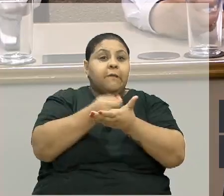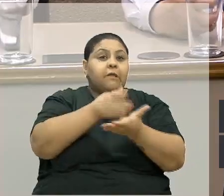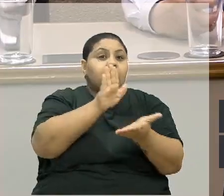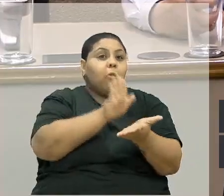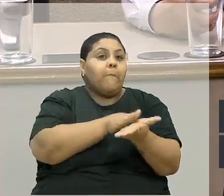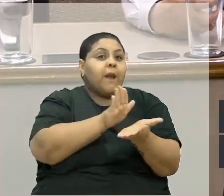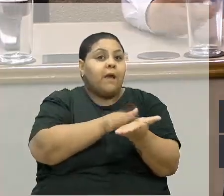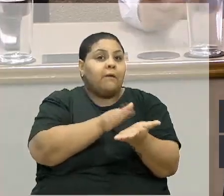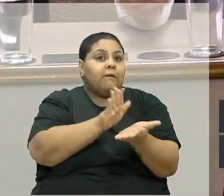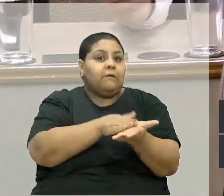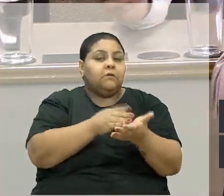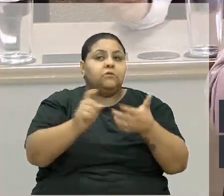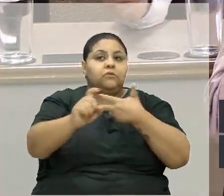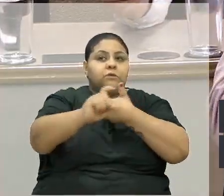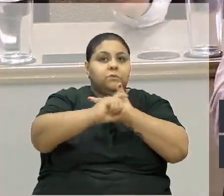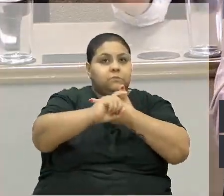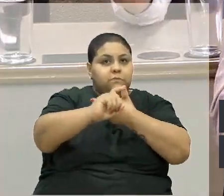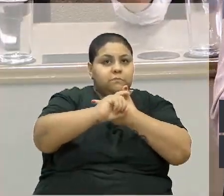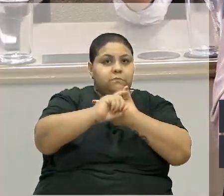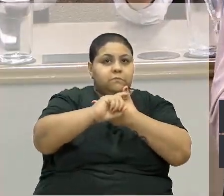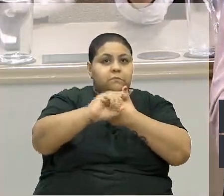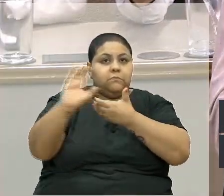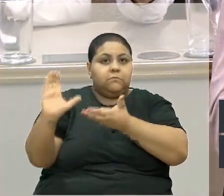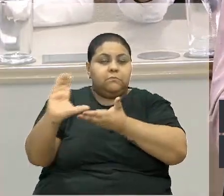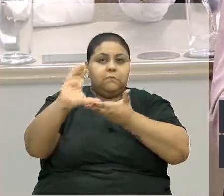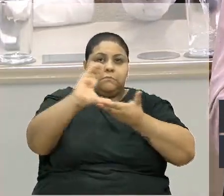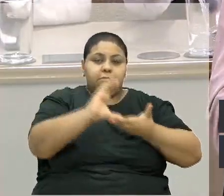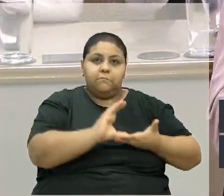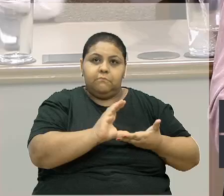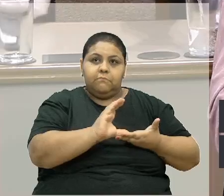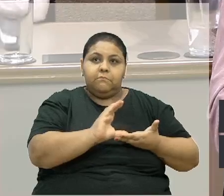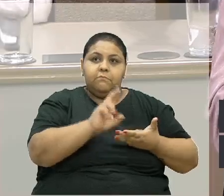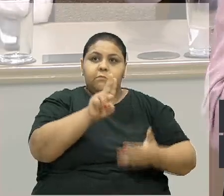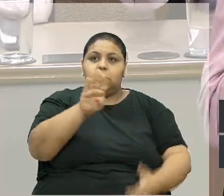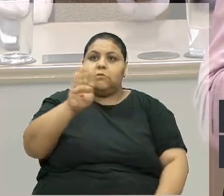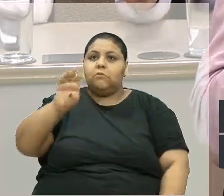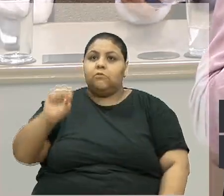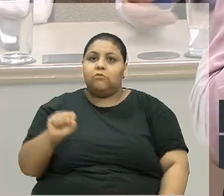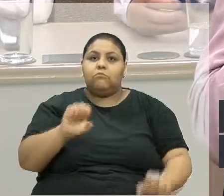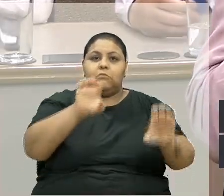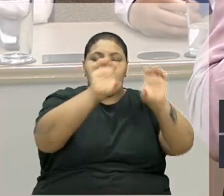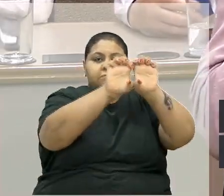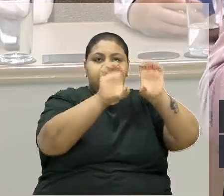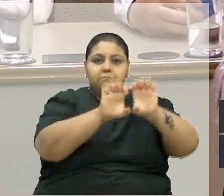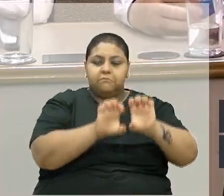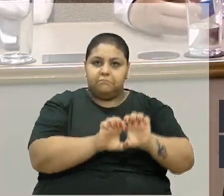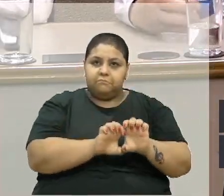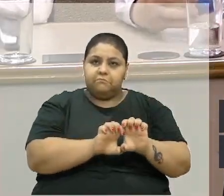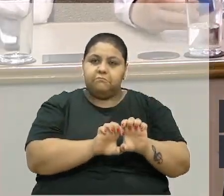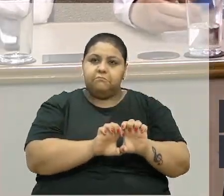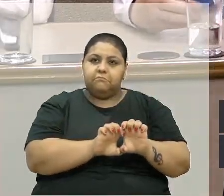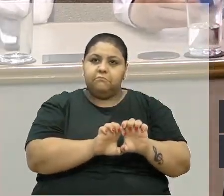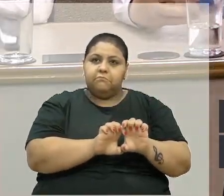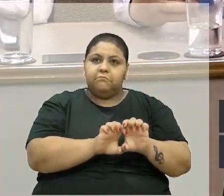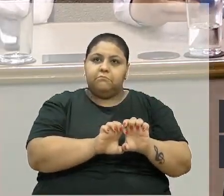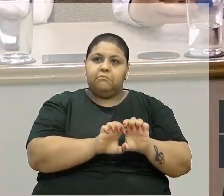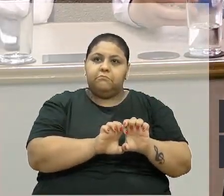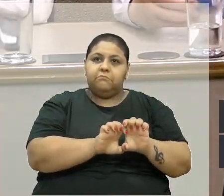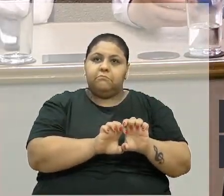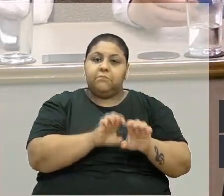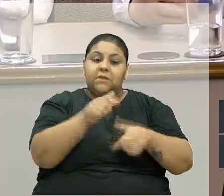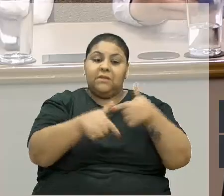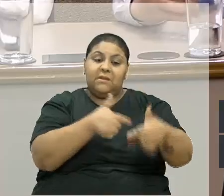cobrado do Executivo investimentos nas UBS, na infraestrutura que presta saúde